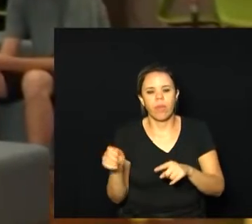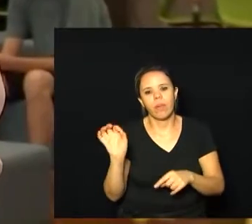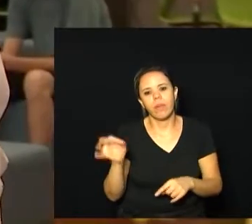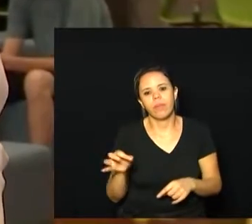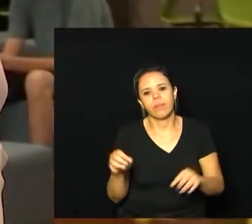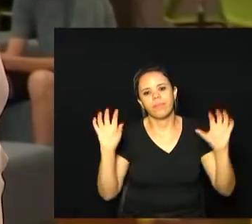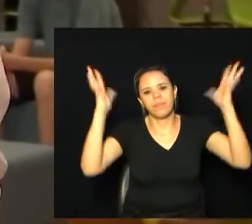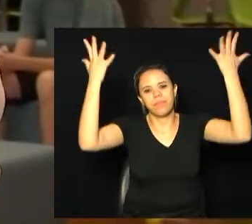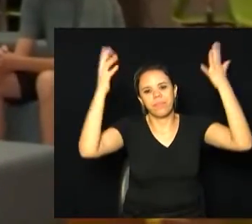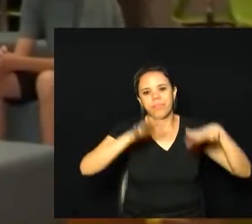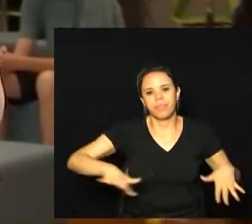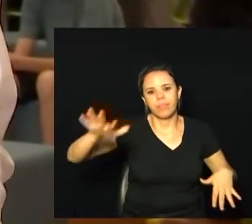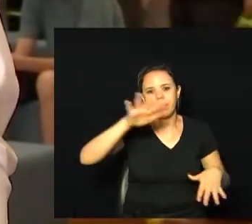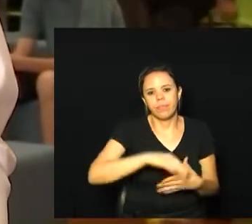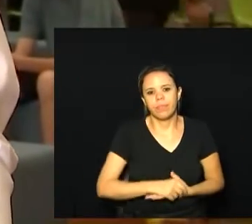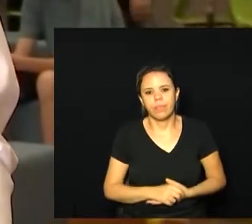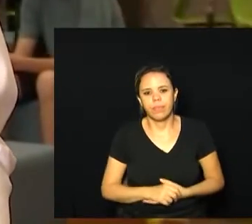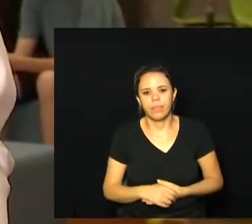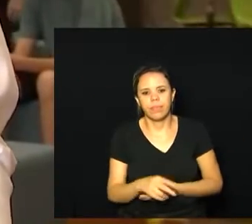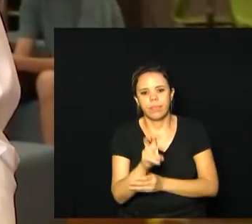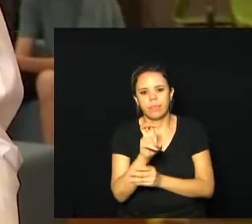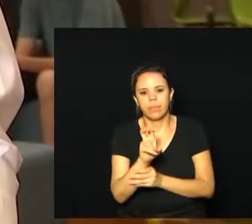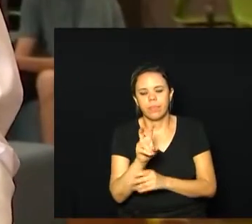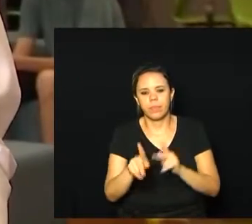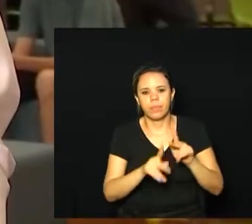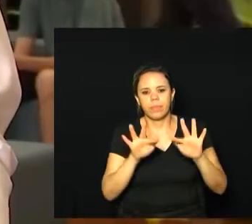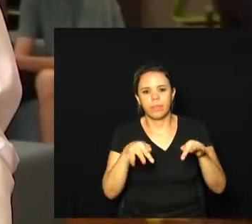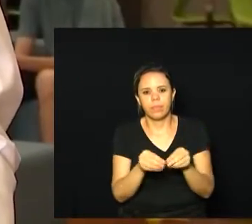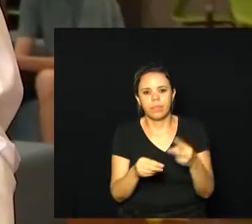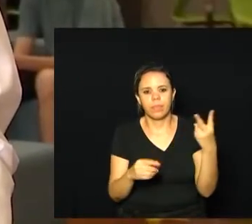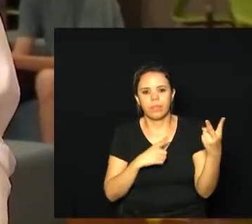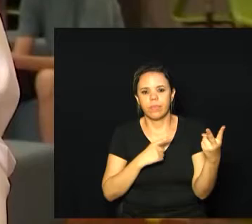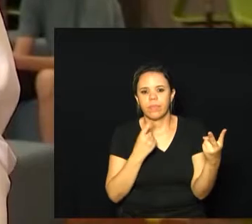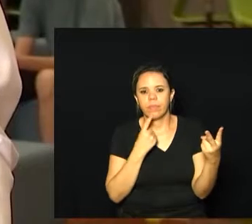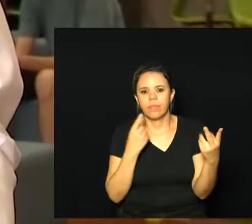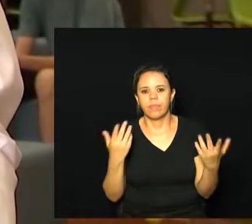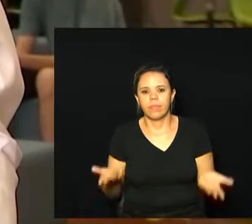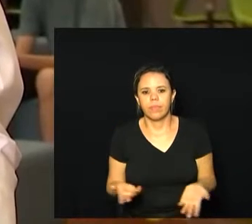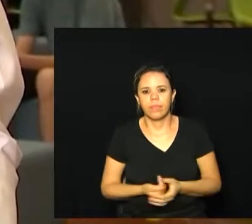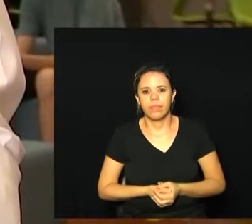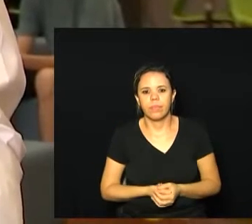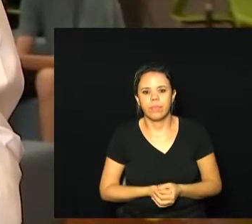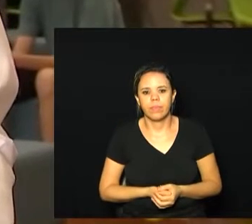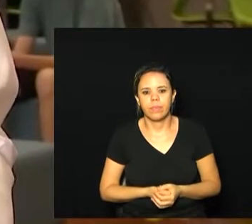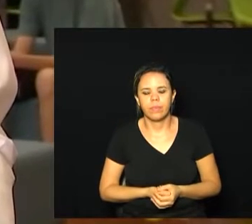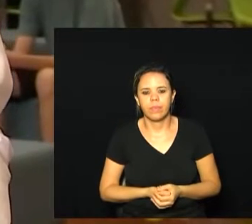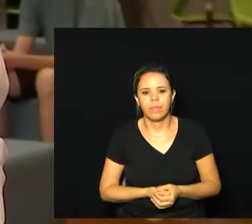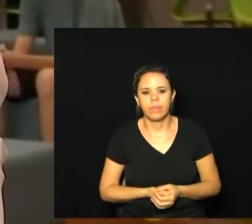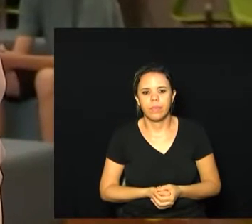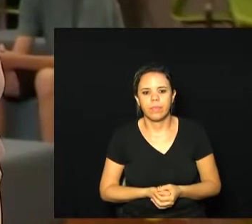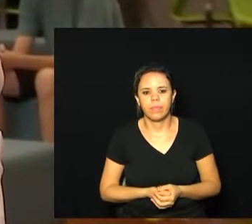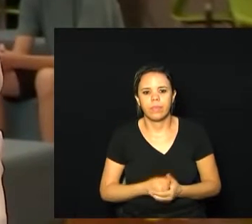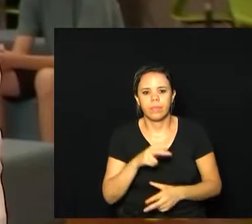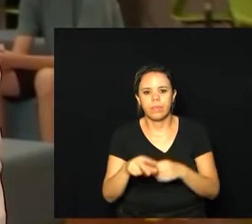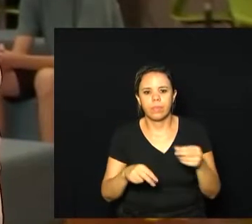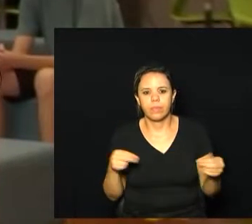Foi uma festa geral aqui. De 5 finalistas, nós tivemos 2 aqui de Campinas. E ainda fomos